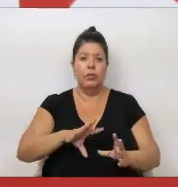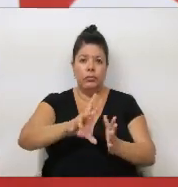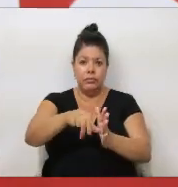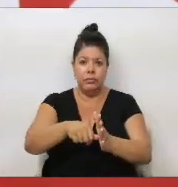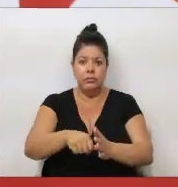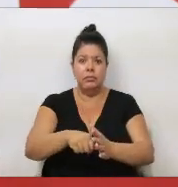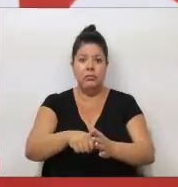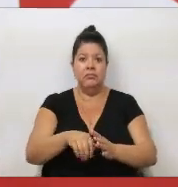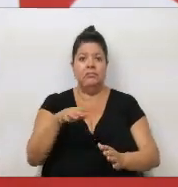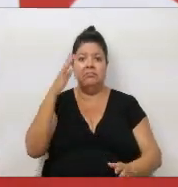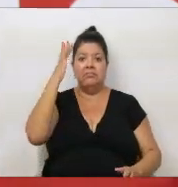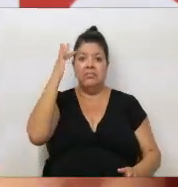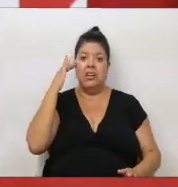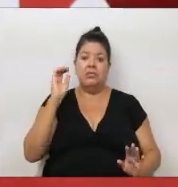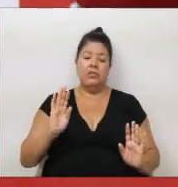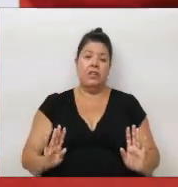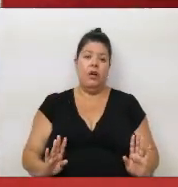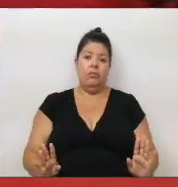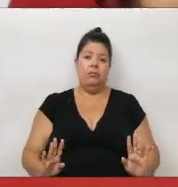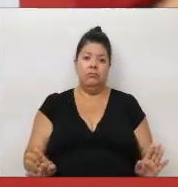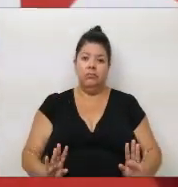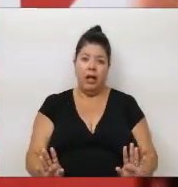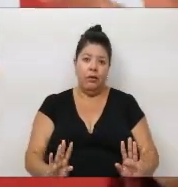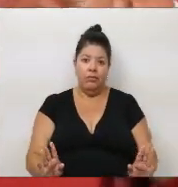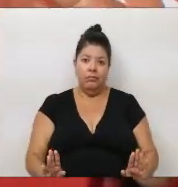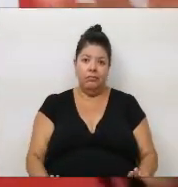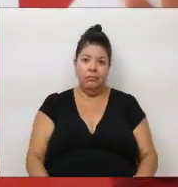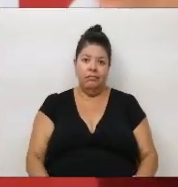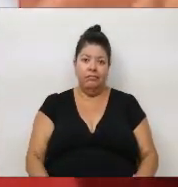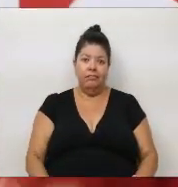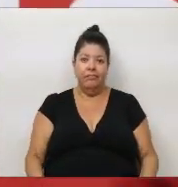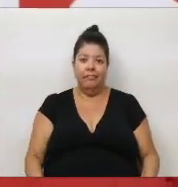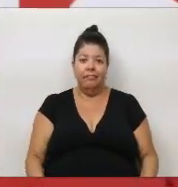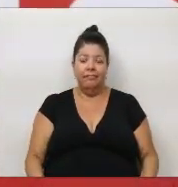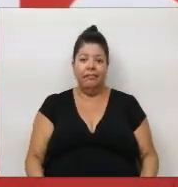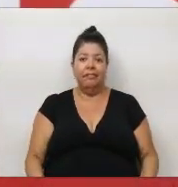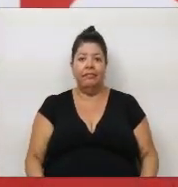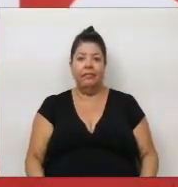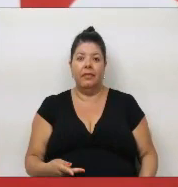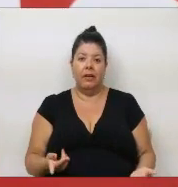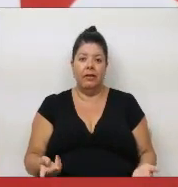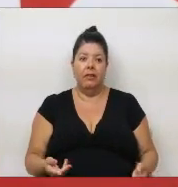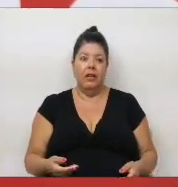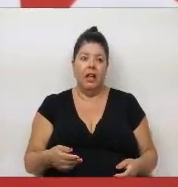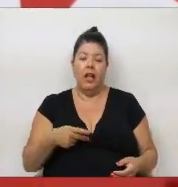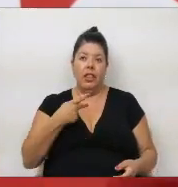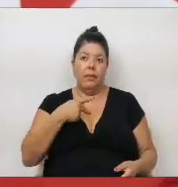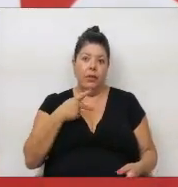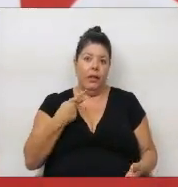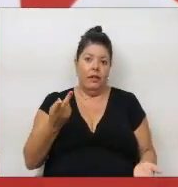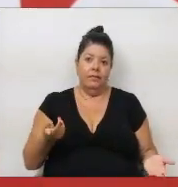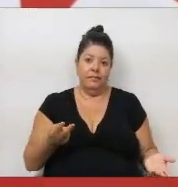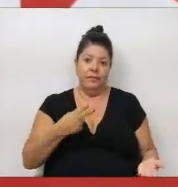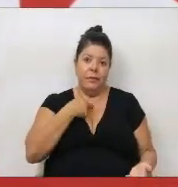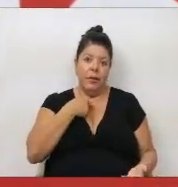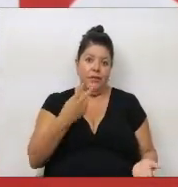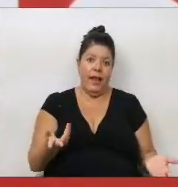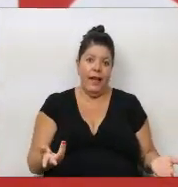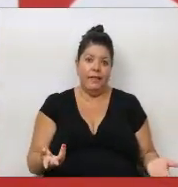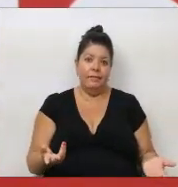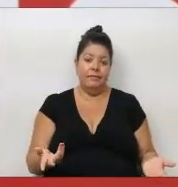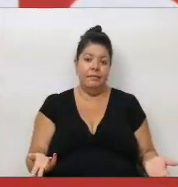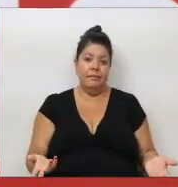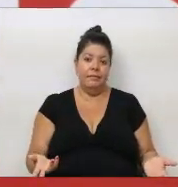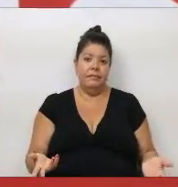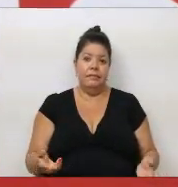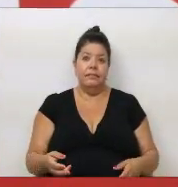Acho que não. Dizer vamos acabar com a corrupção seria uma falácia. Nós não vamos dizer isso. Né? Agora, tomar as